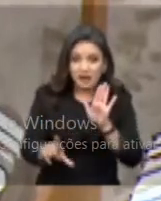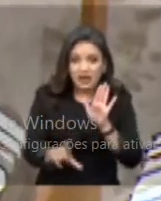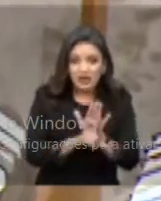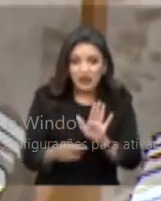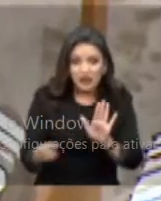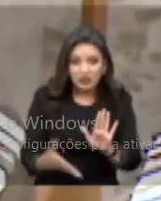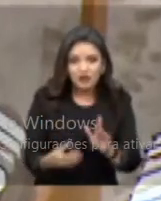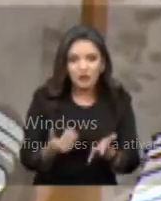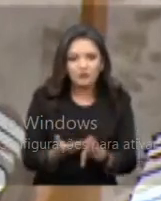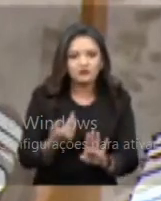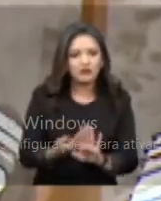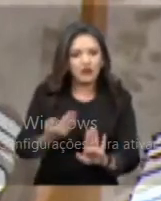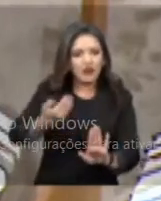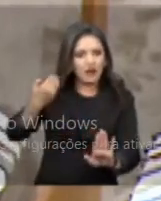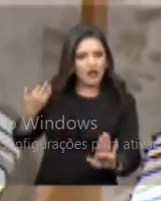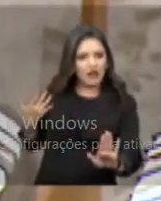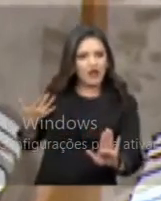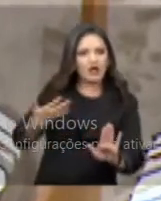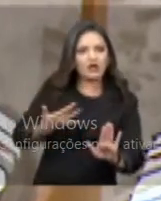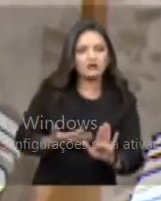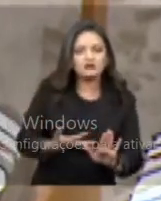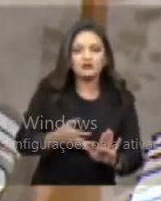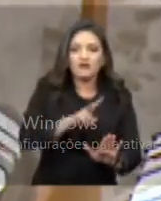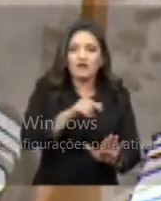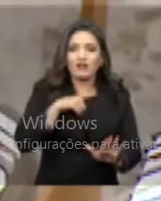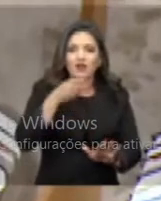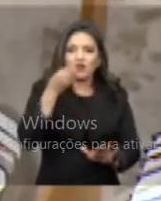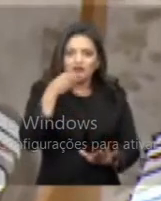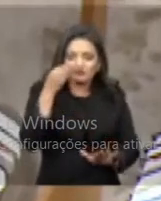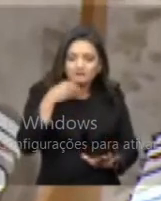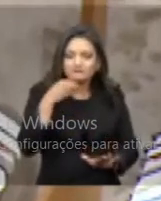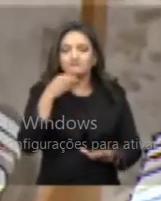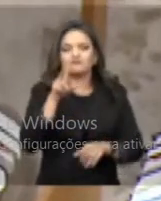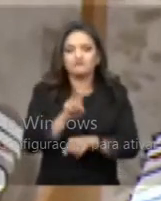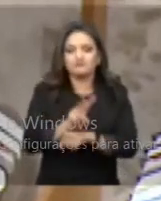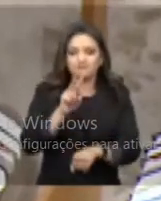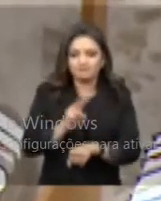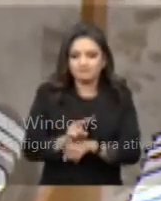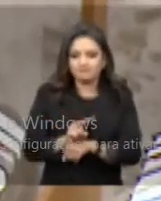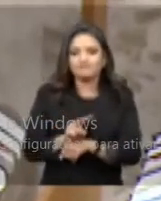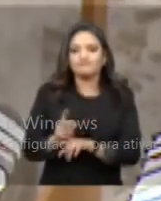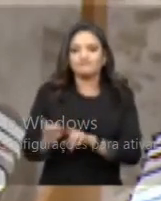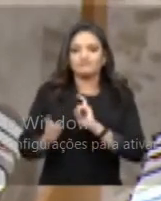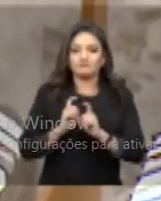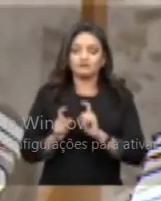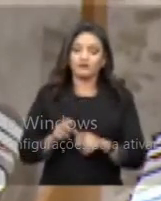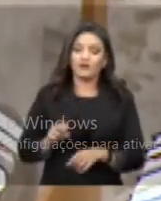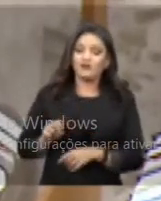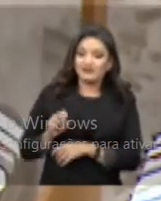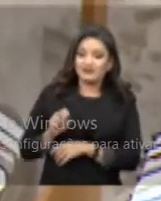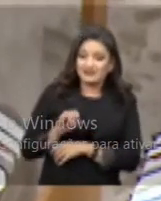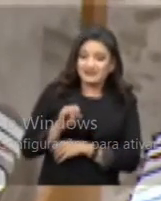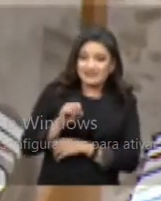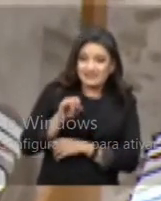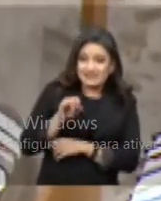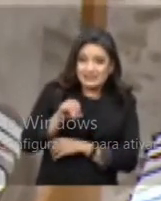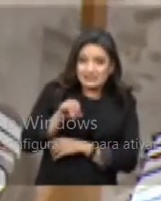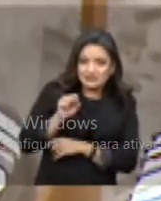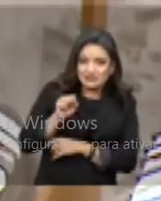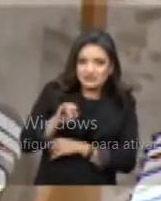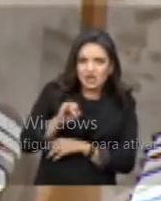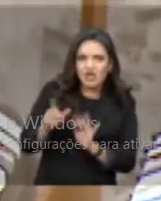retrocesso legislativo e enfraquecimento do microsistema de proteção à probidade. Se, no regime normativo anterior,